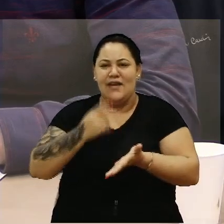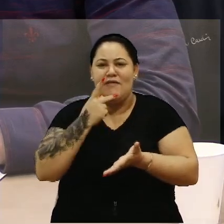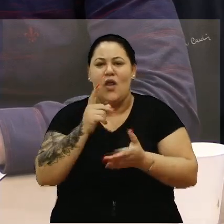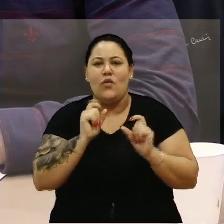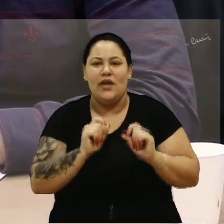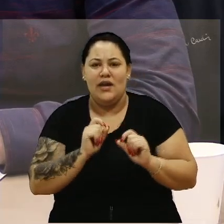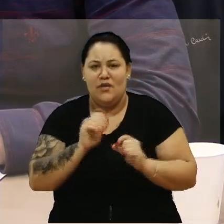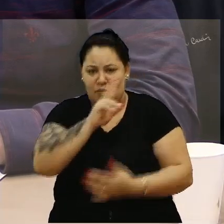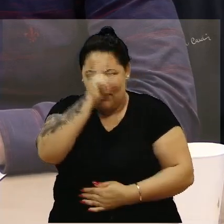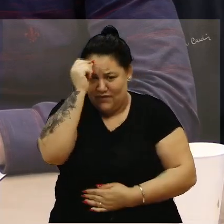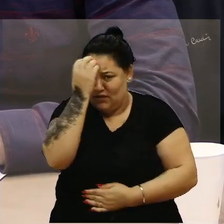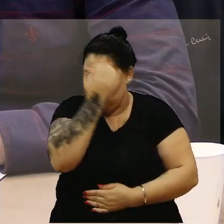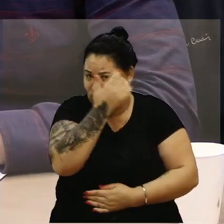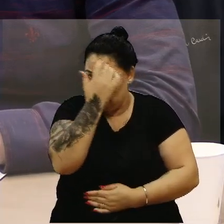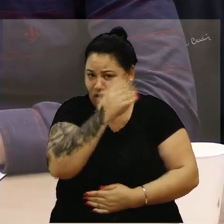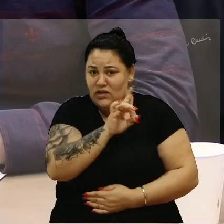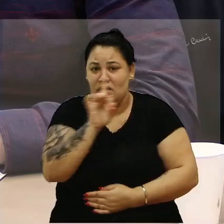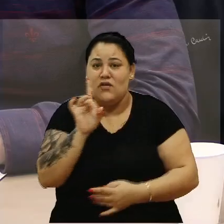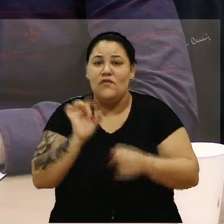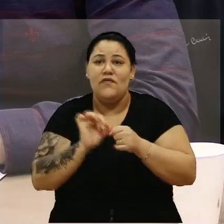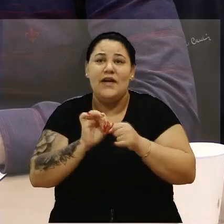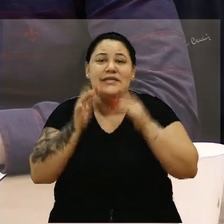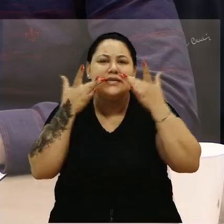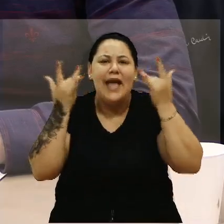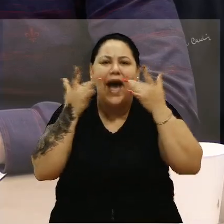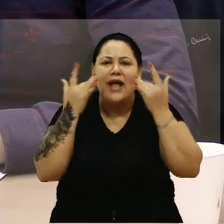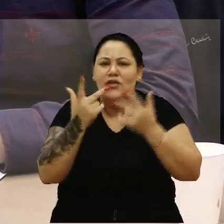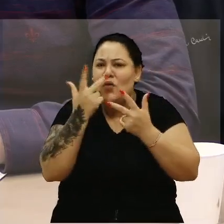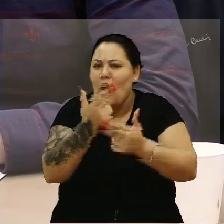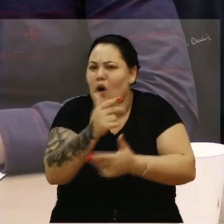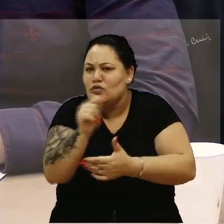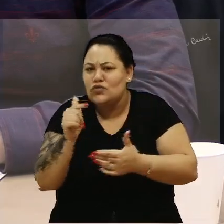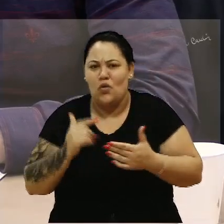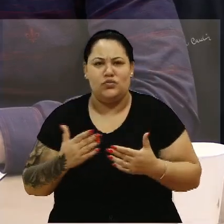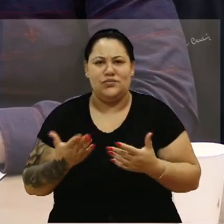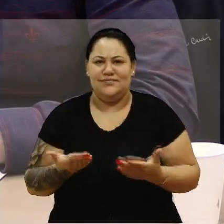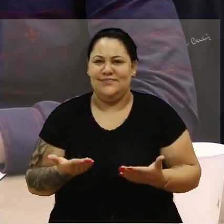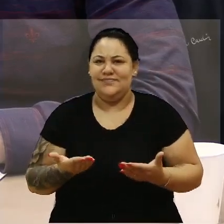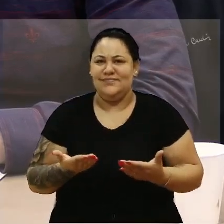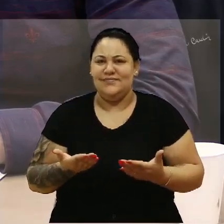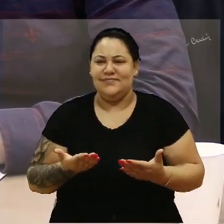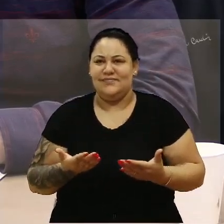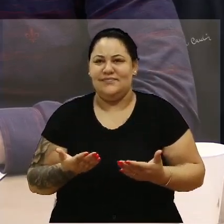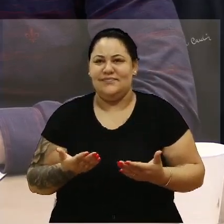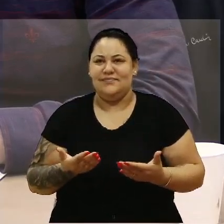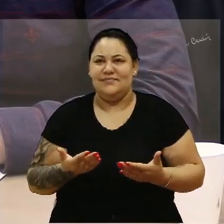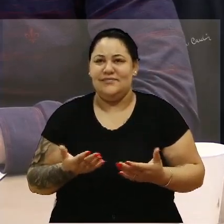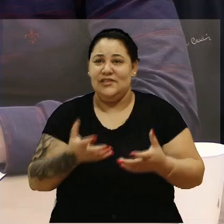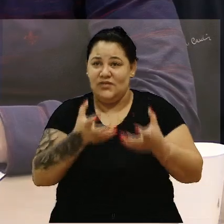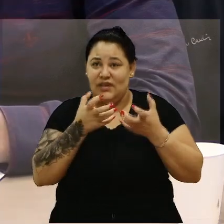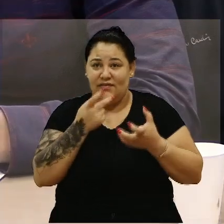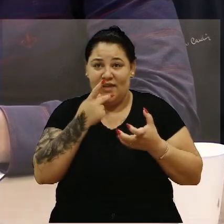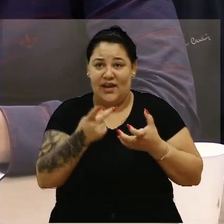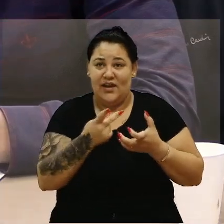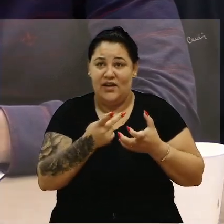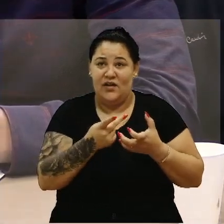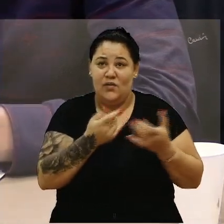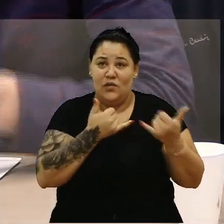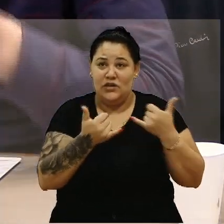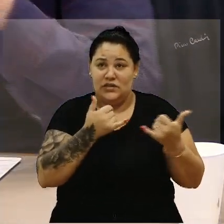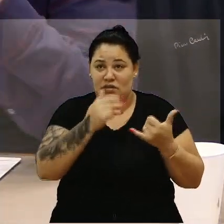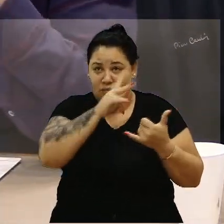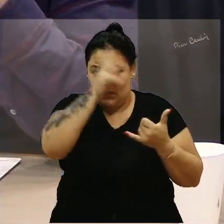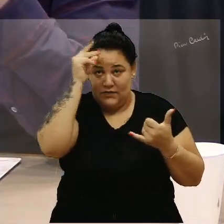o prefeito Adiló não faz teatro como os outros prefeitos. Eu queria deixar aqui a questão se Por exemplo, o prefeito de Chapecó